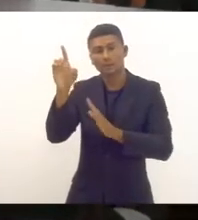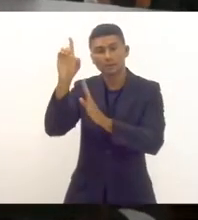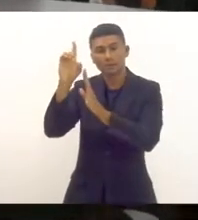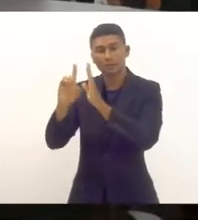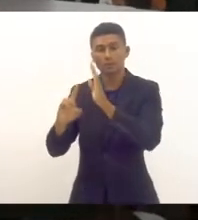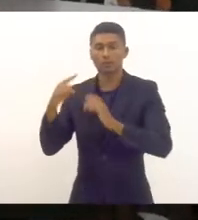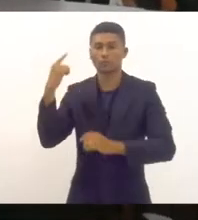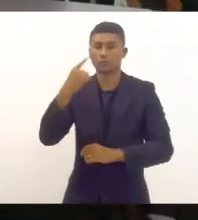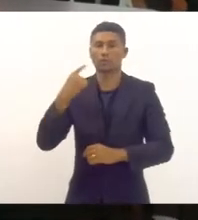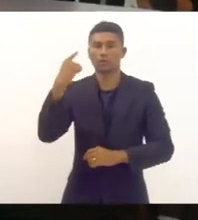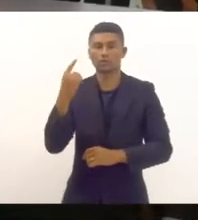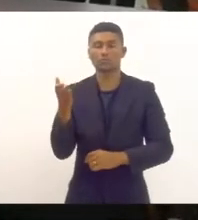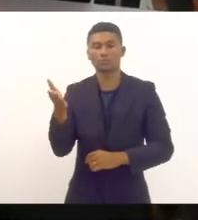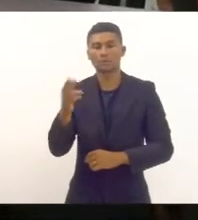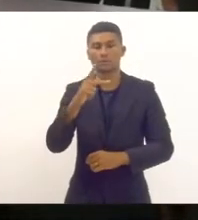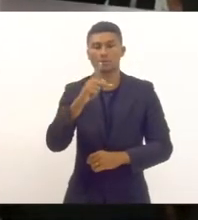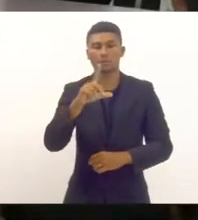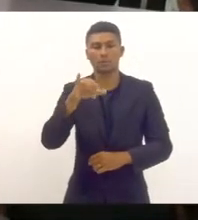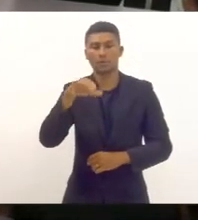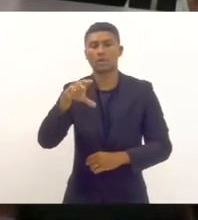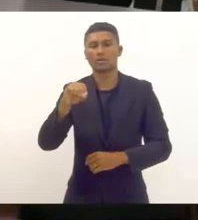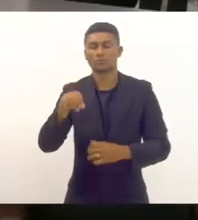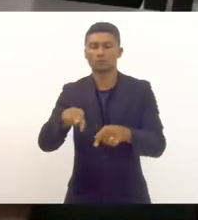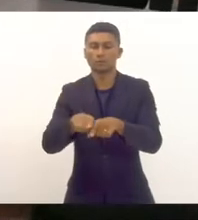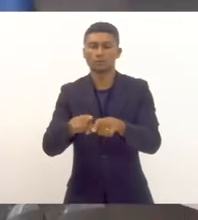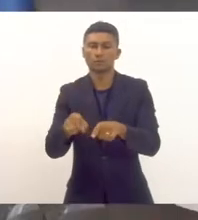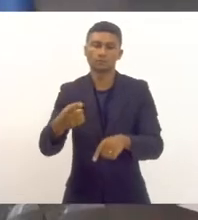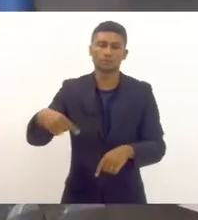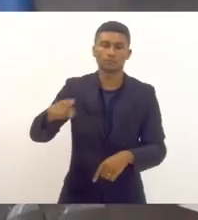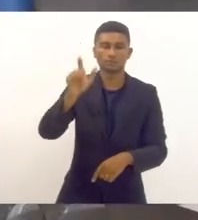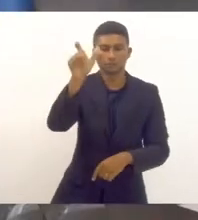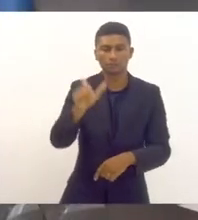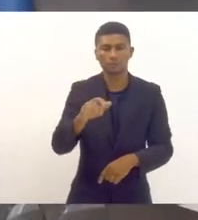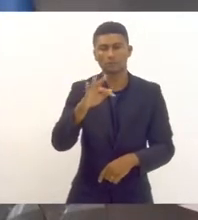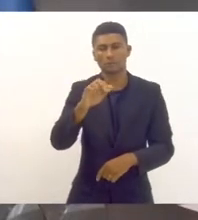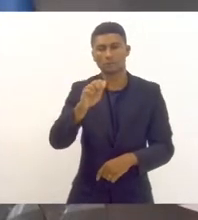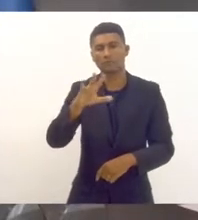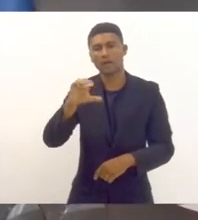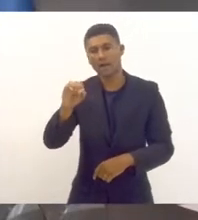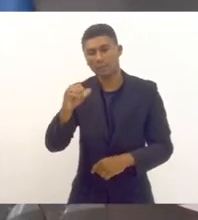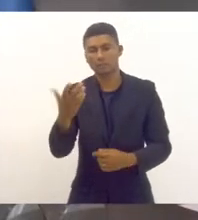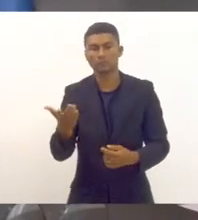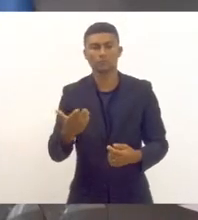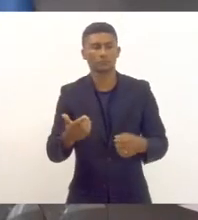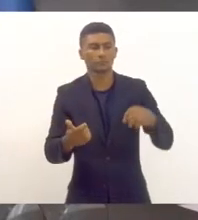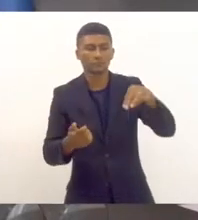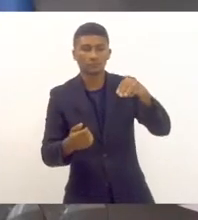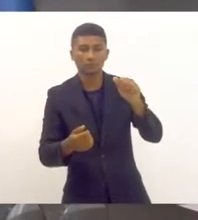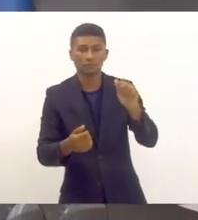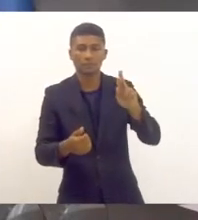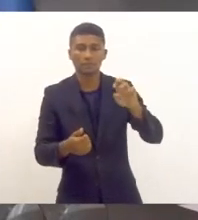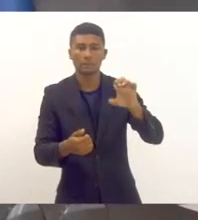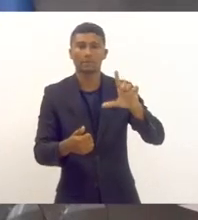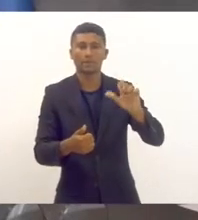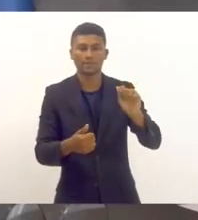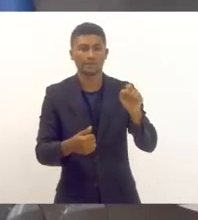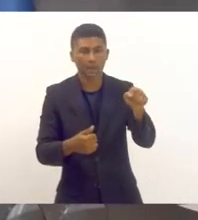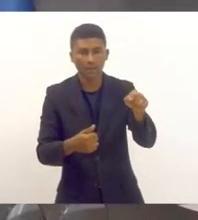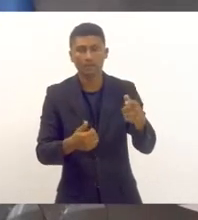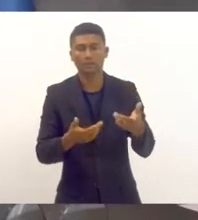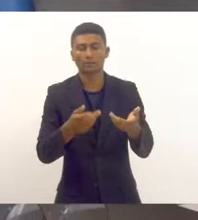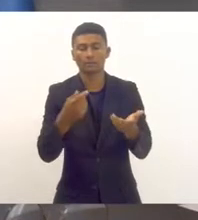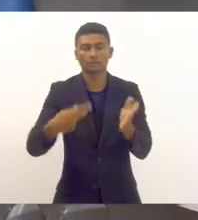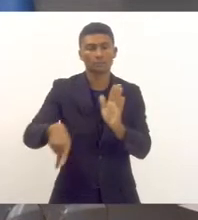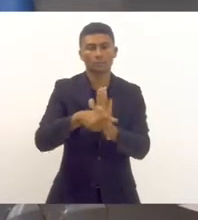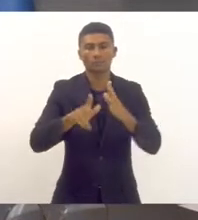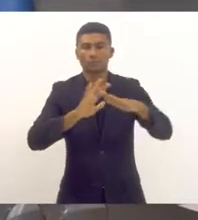CODECON, da Comissão de Defesa do Consumidor, Fábio Buzelin também está aqui, Márcio Matos, a Marcela aqui das nossas mídias sociais e